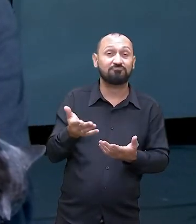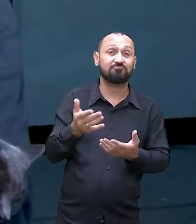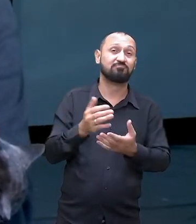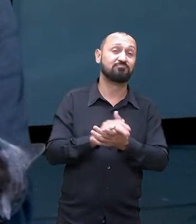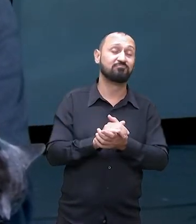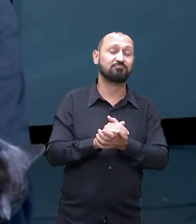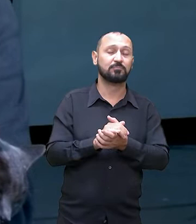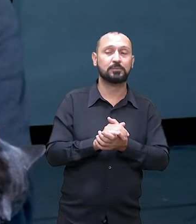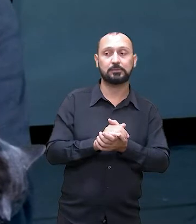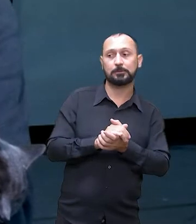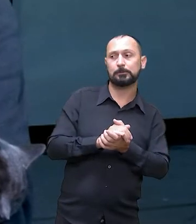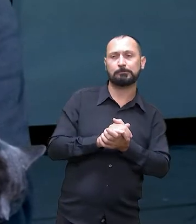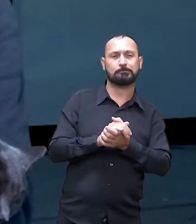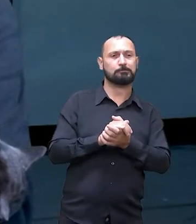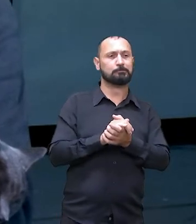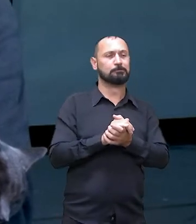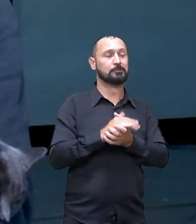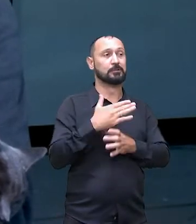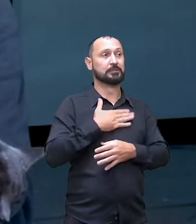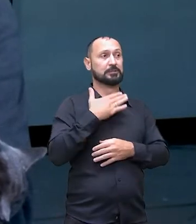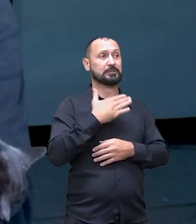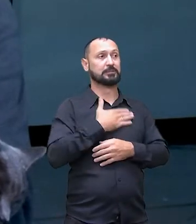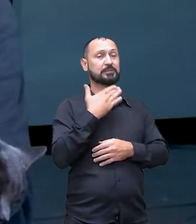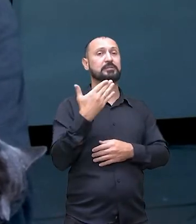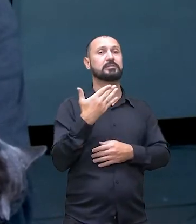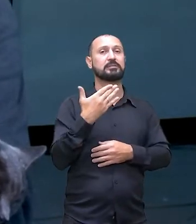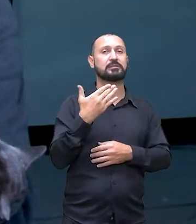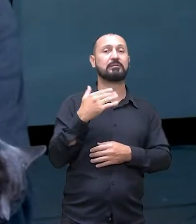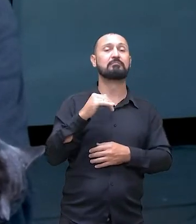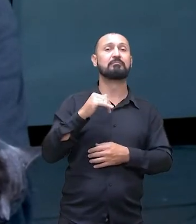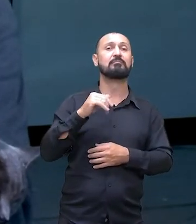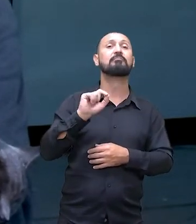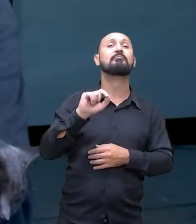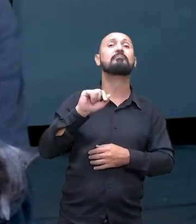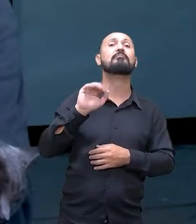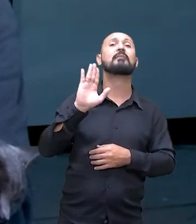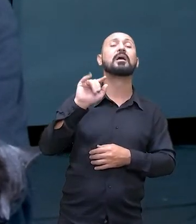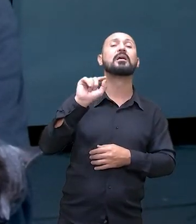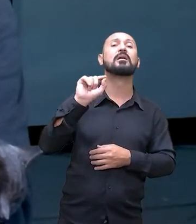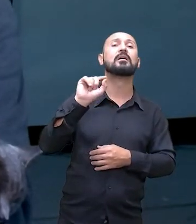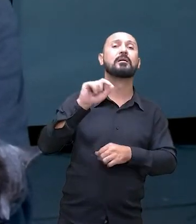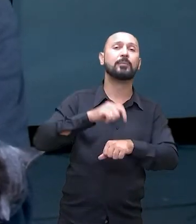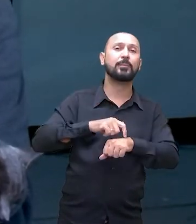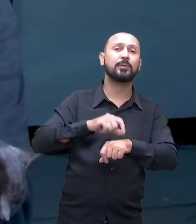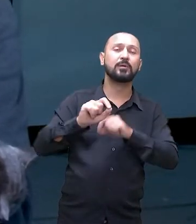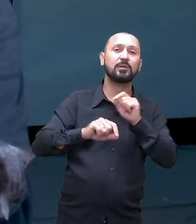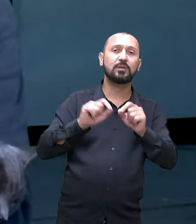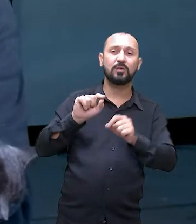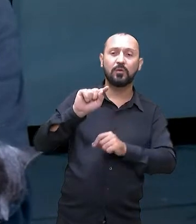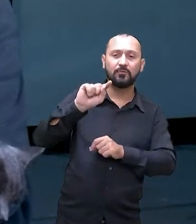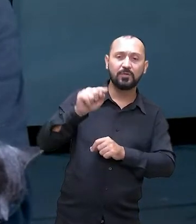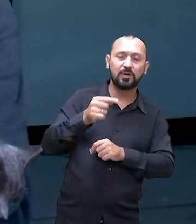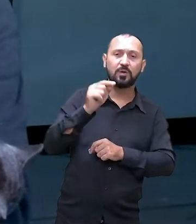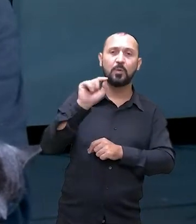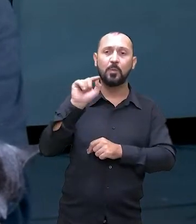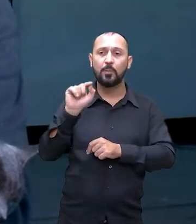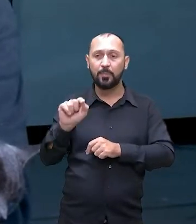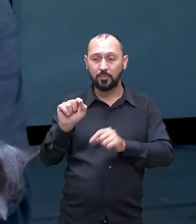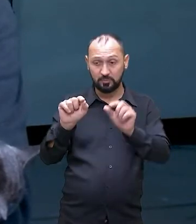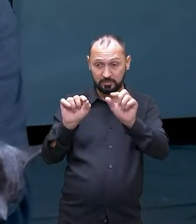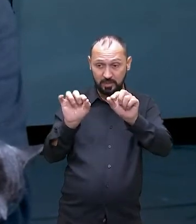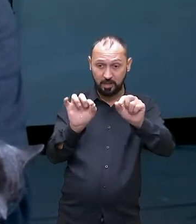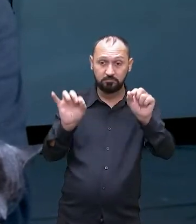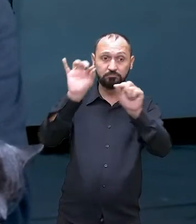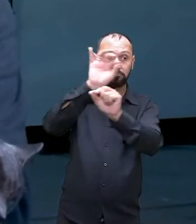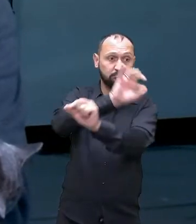errado poderia me causar muitos problemas, assim, problemas sérios de cancelamento. Primeiro, né, uma das primeiras coisas que eu ouvi,